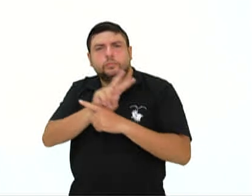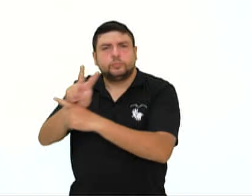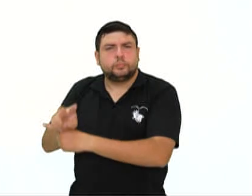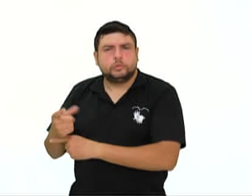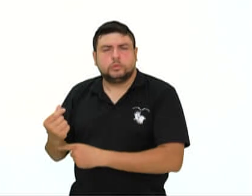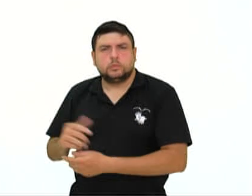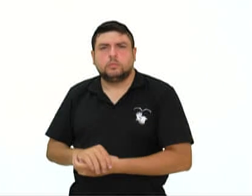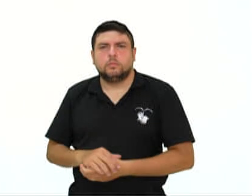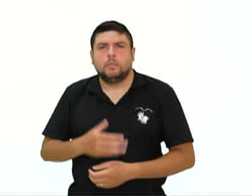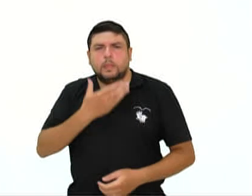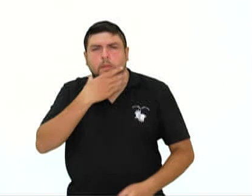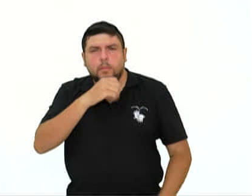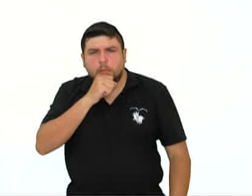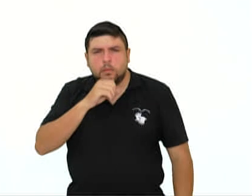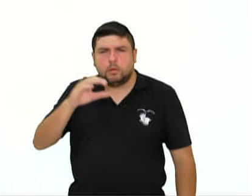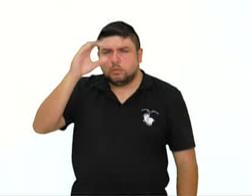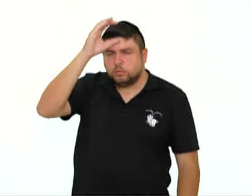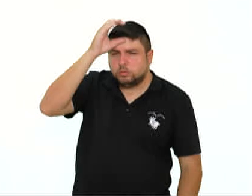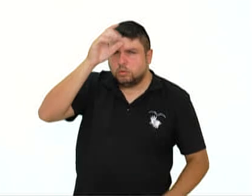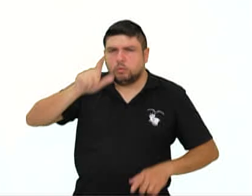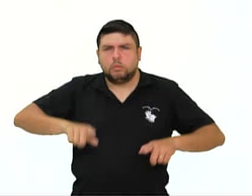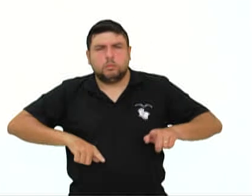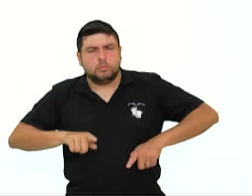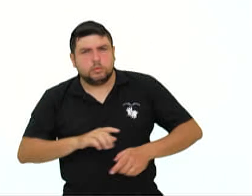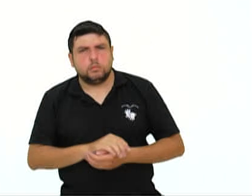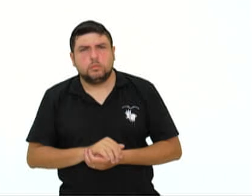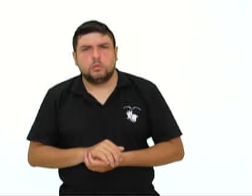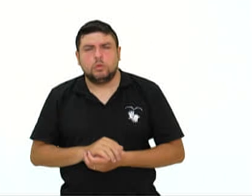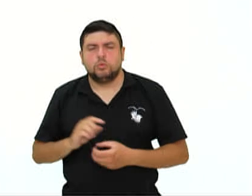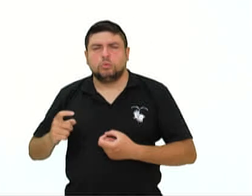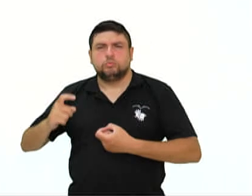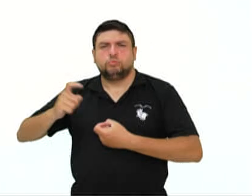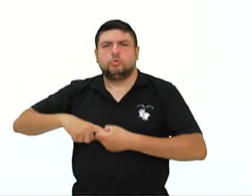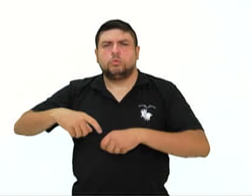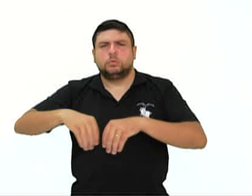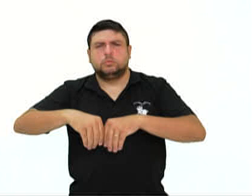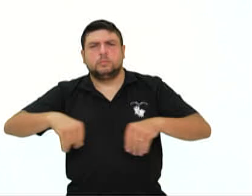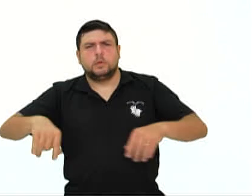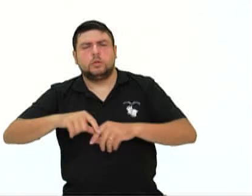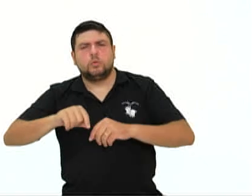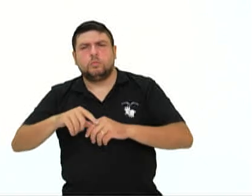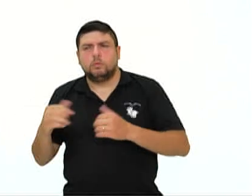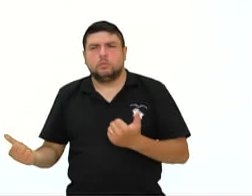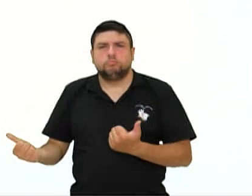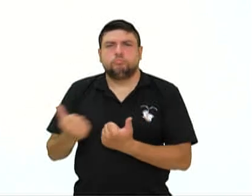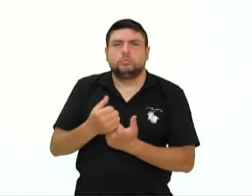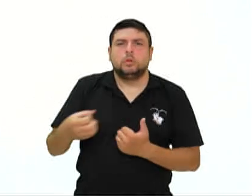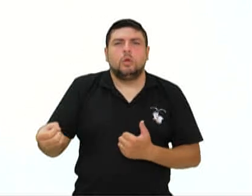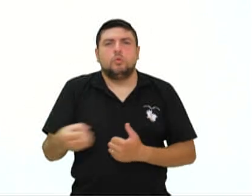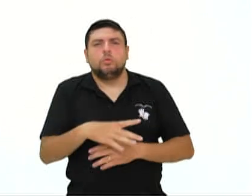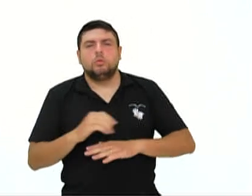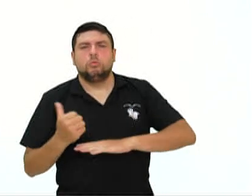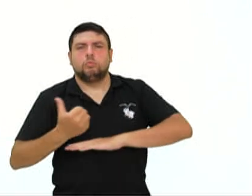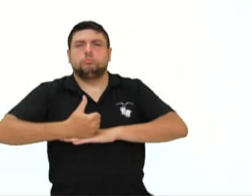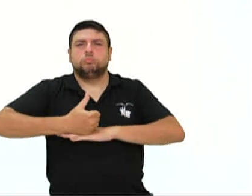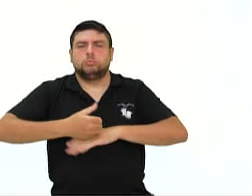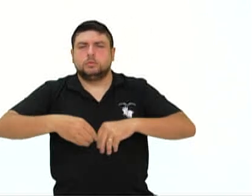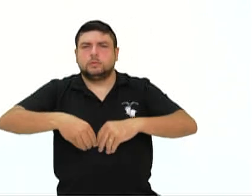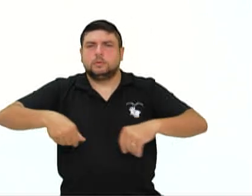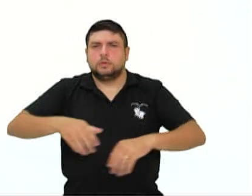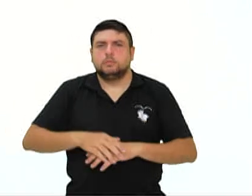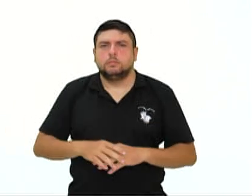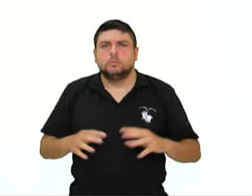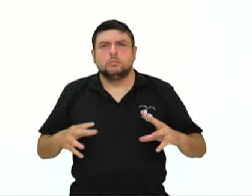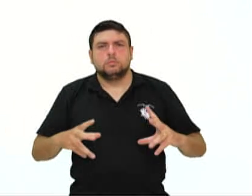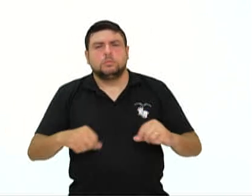meus tios, meus primos. Os velhos senhores da terra que tinham dar lugar aos novos senhores da terra. No entanto, todos dizem